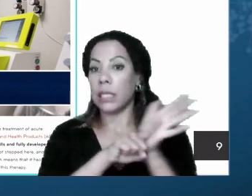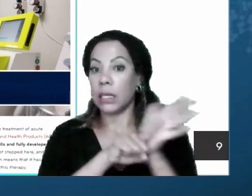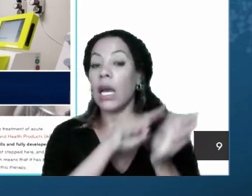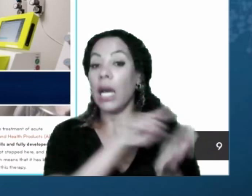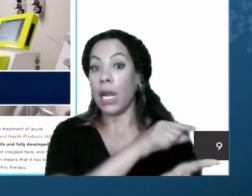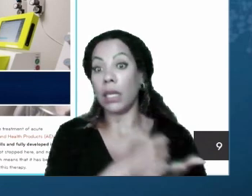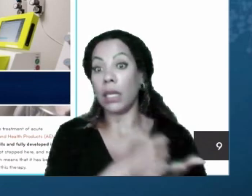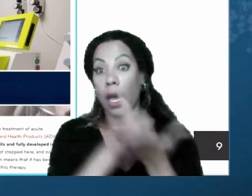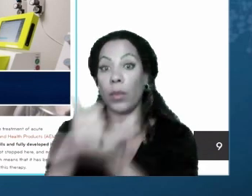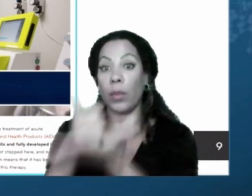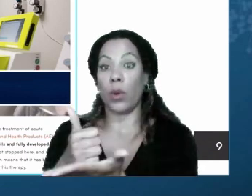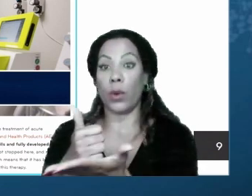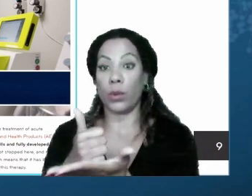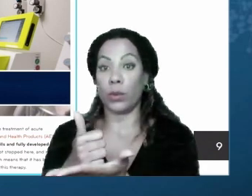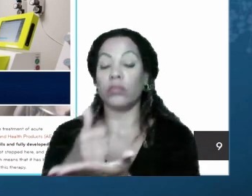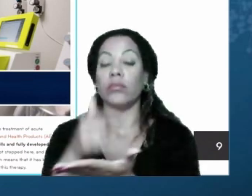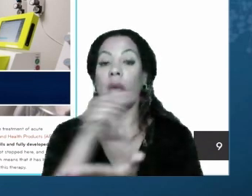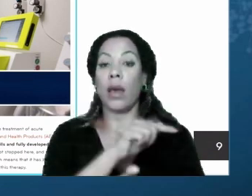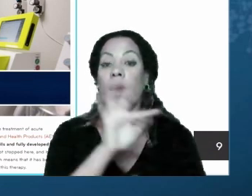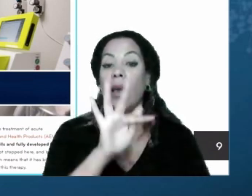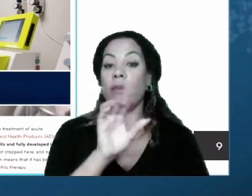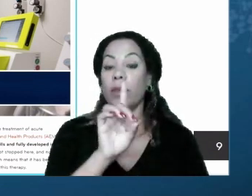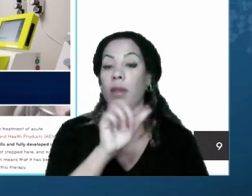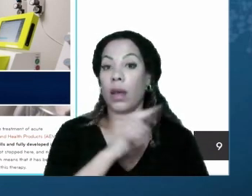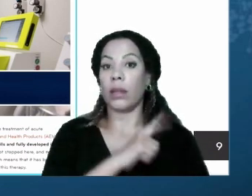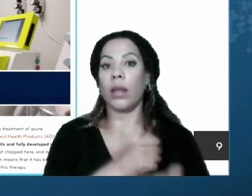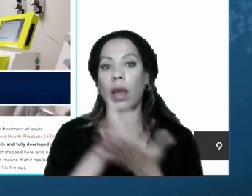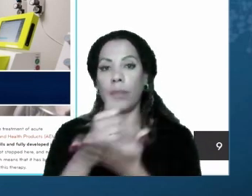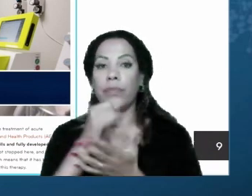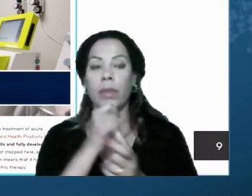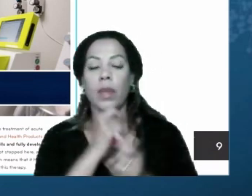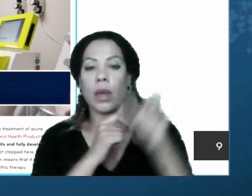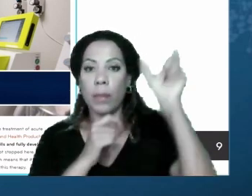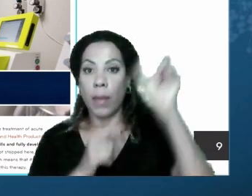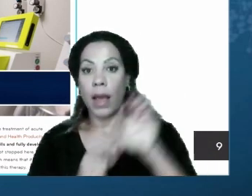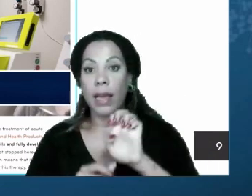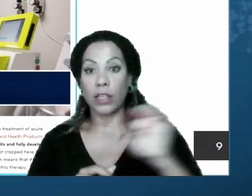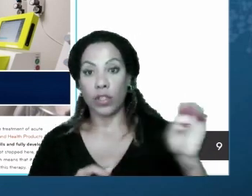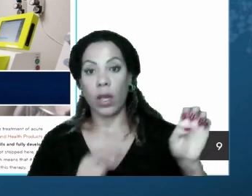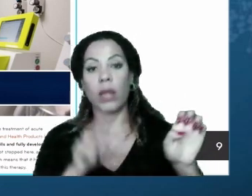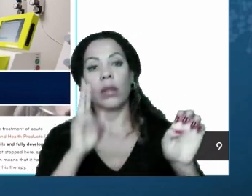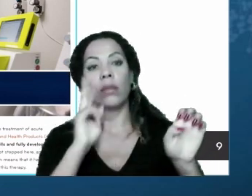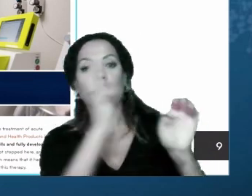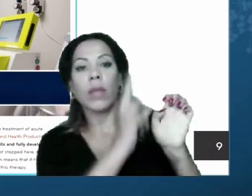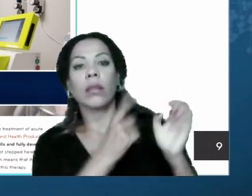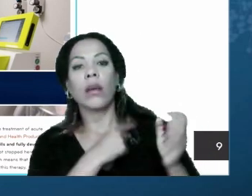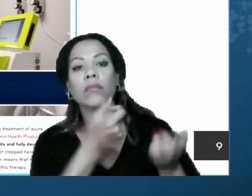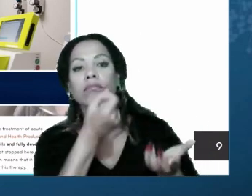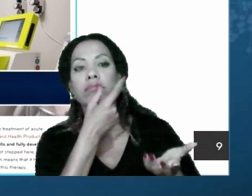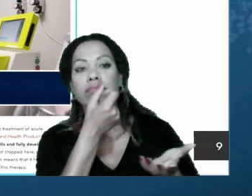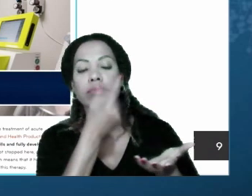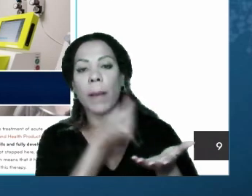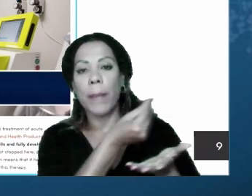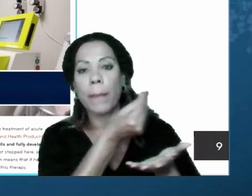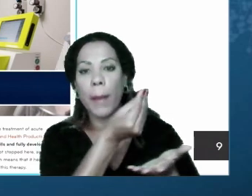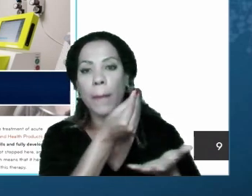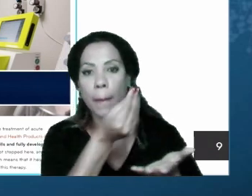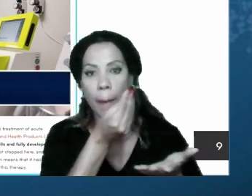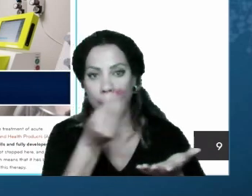apoio. Na parte da esquerda, você vê, por exemplo, a distribuição de medicamentos aqui.